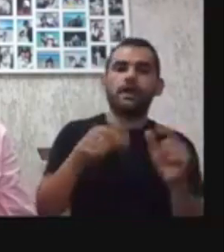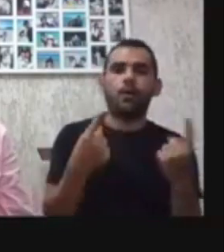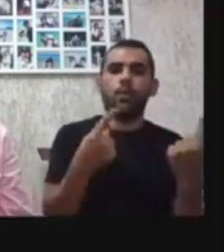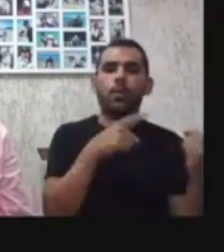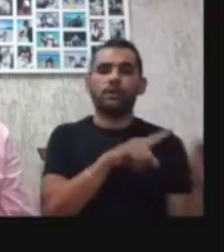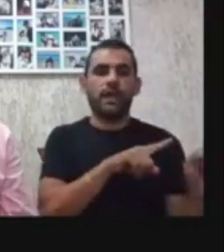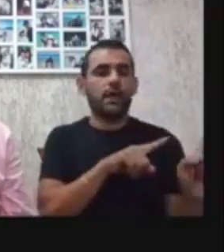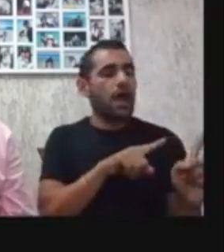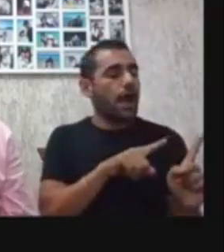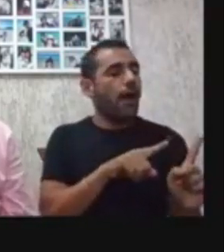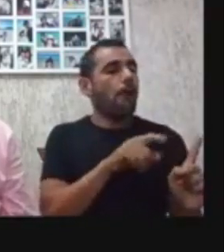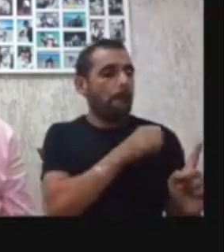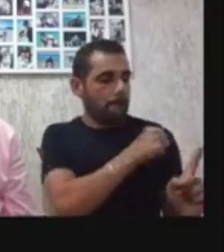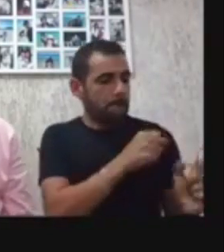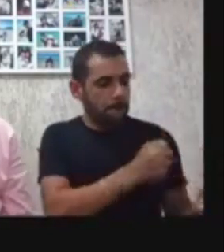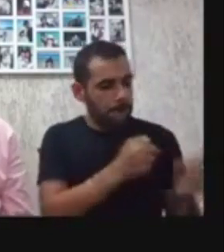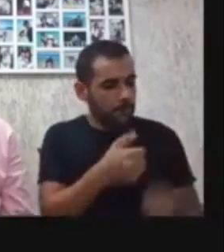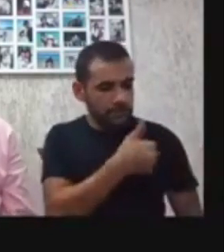atender toda a nossa população.